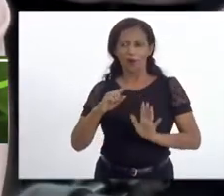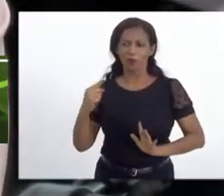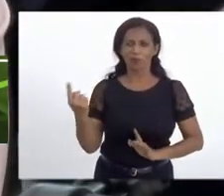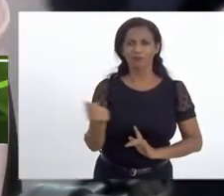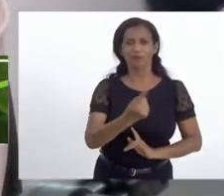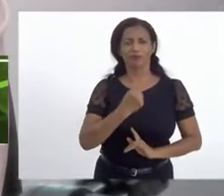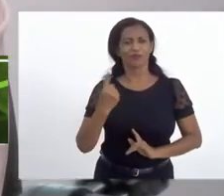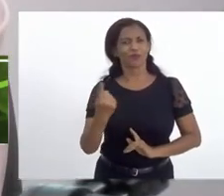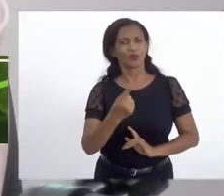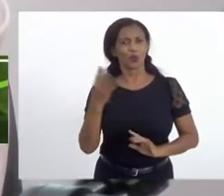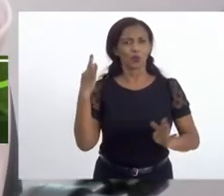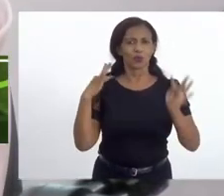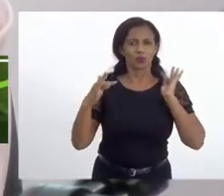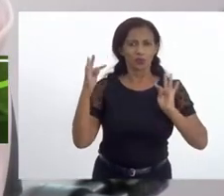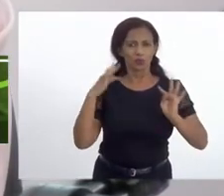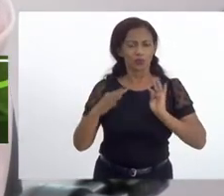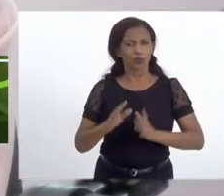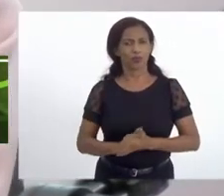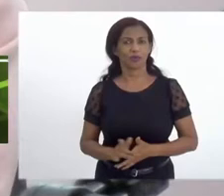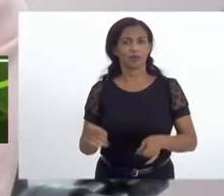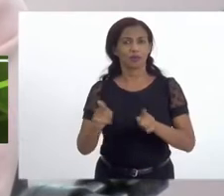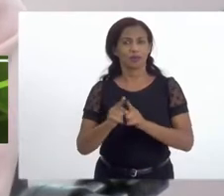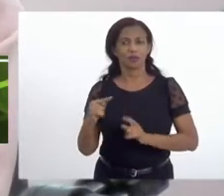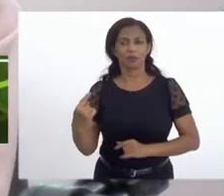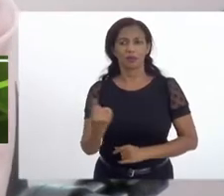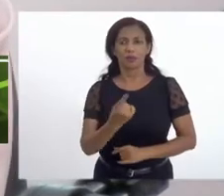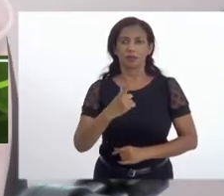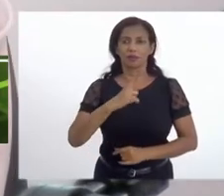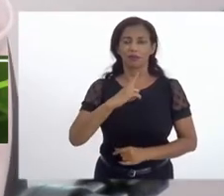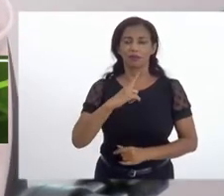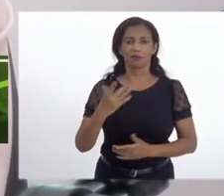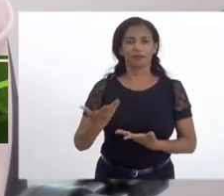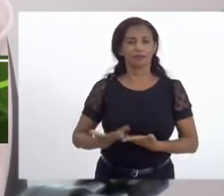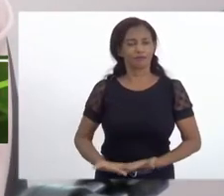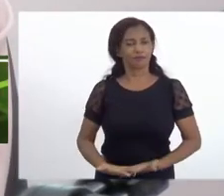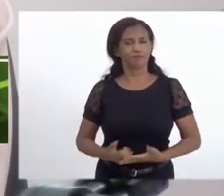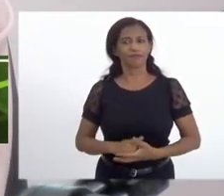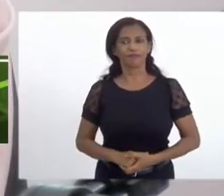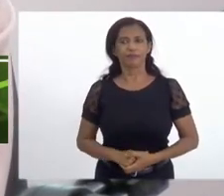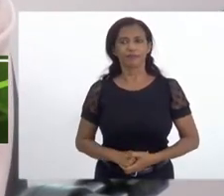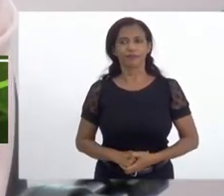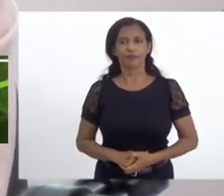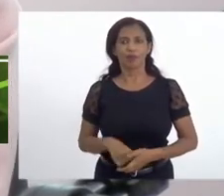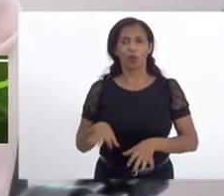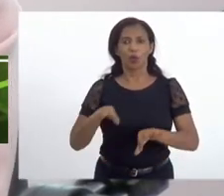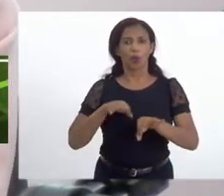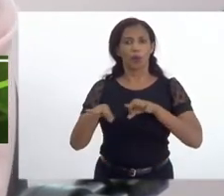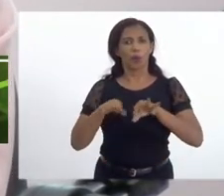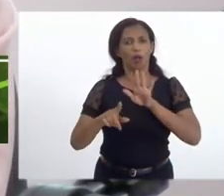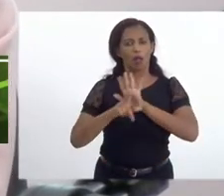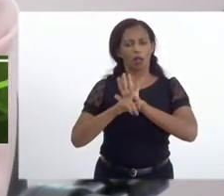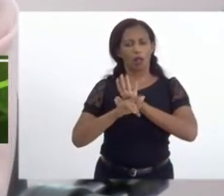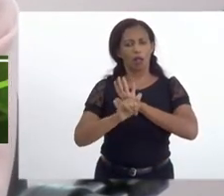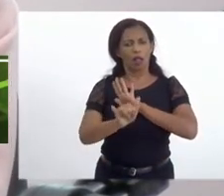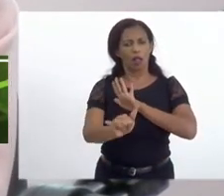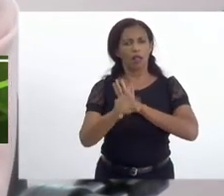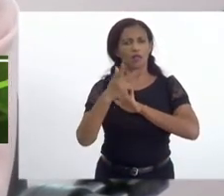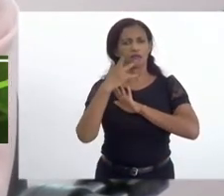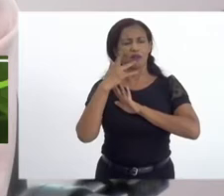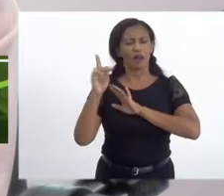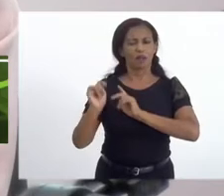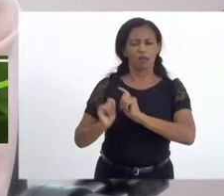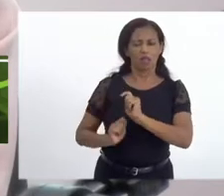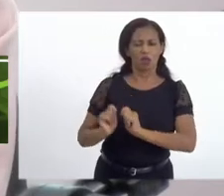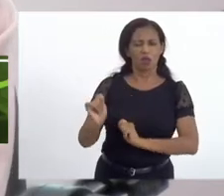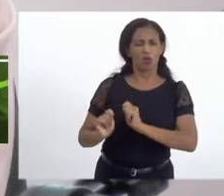turismo náutico. Inclusive, nós estamos com um projeto de lei que trata da economia